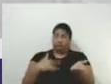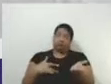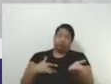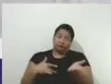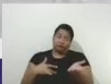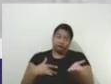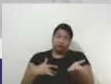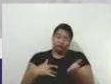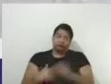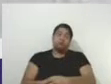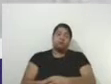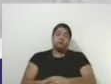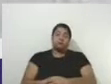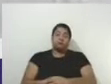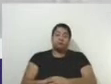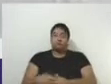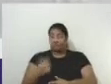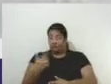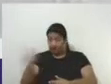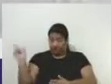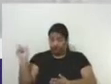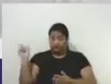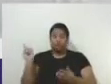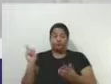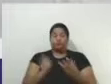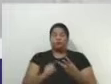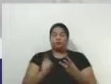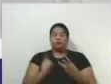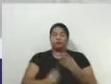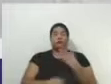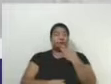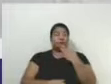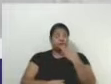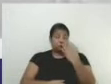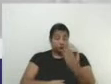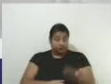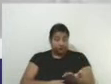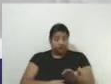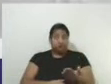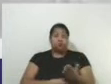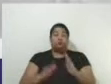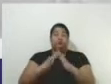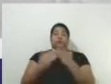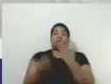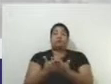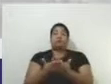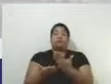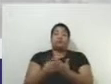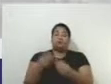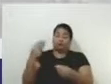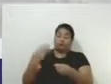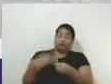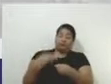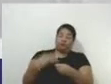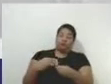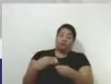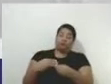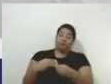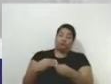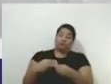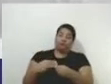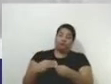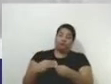sugerindo que a rede municipal de ensino de Botucatu, ensino público,